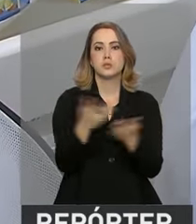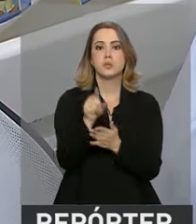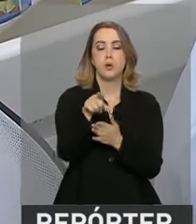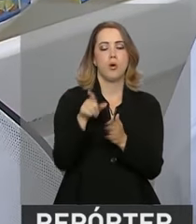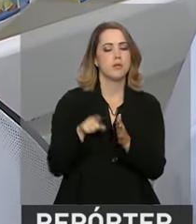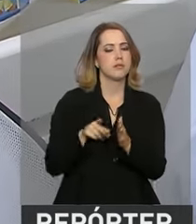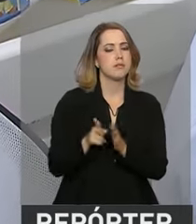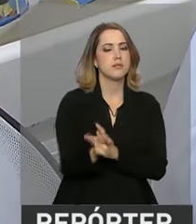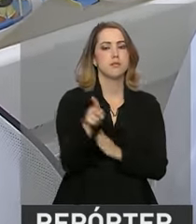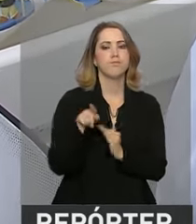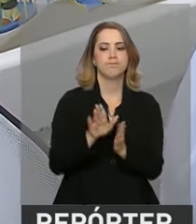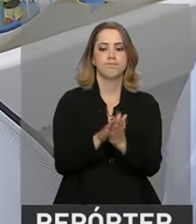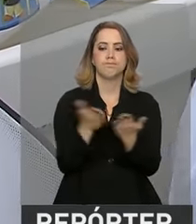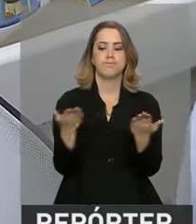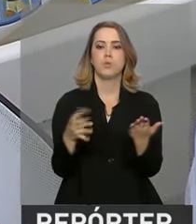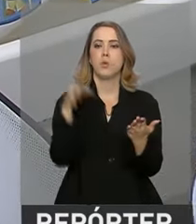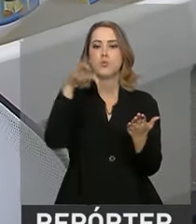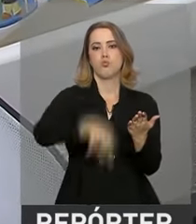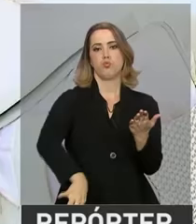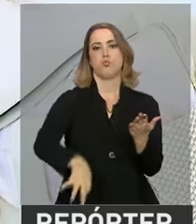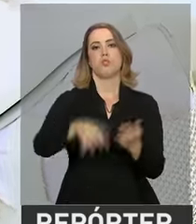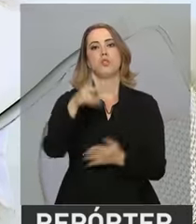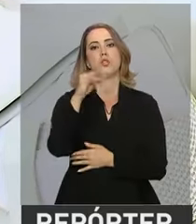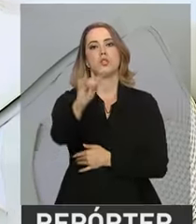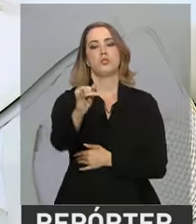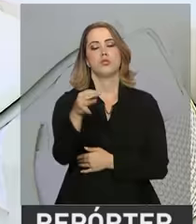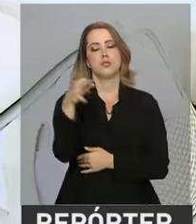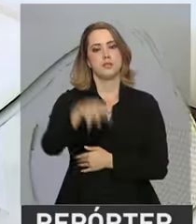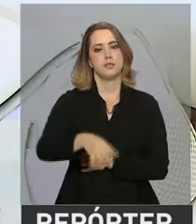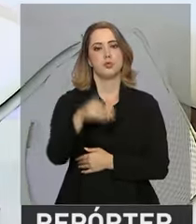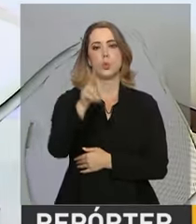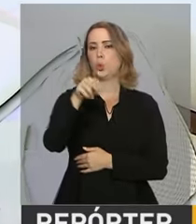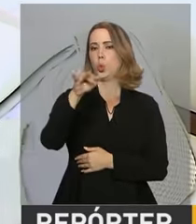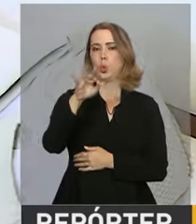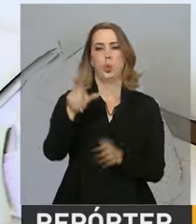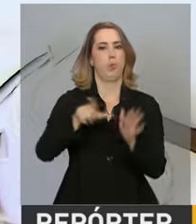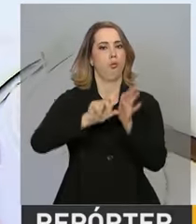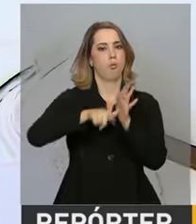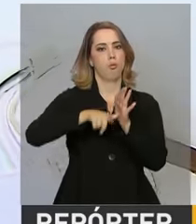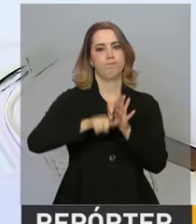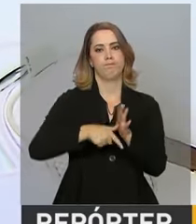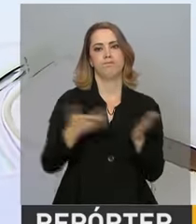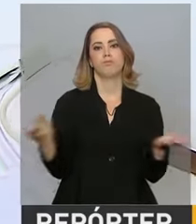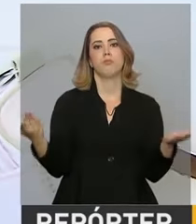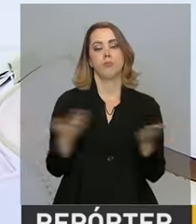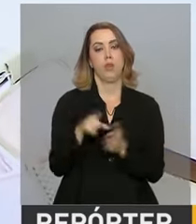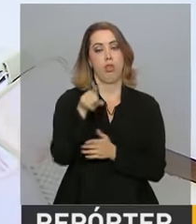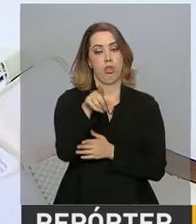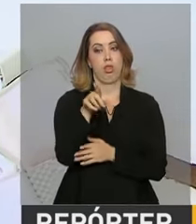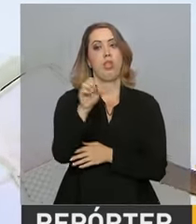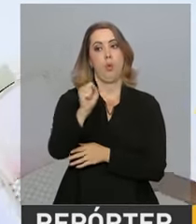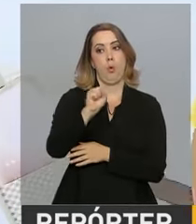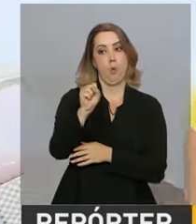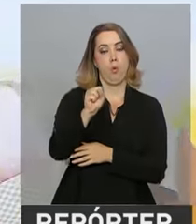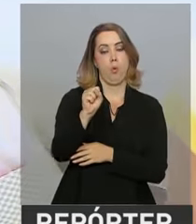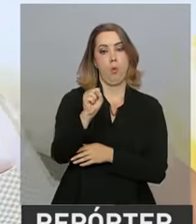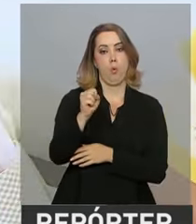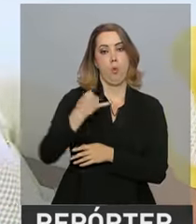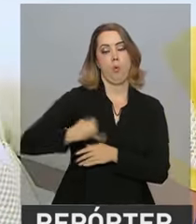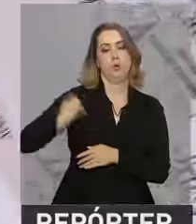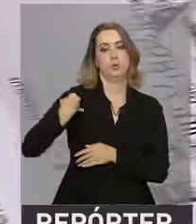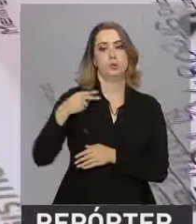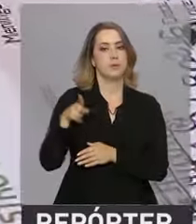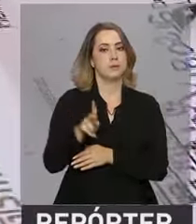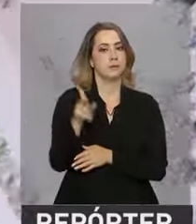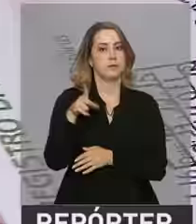de manter a vacinação das duas em dia. Nunca deixei atrasar nenhuma vacina, até dessa que tem 8 anos sempre em